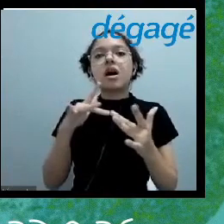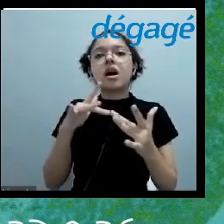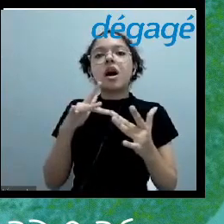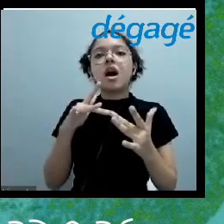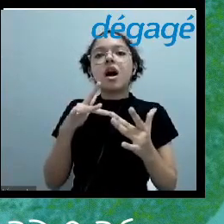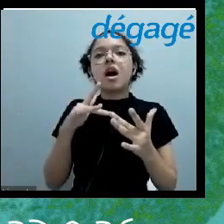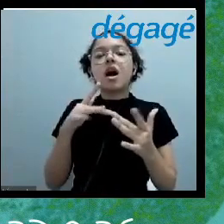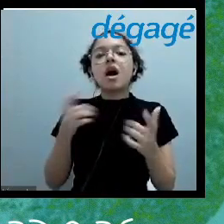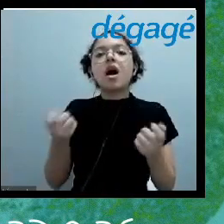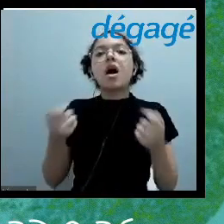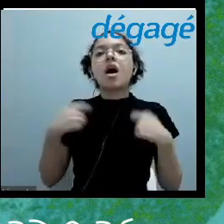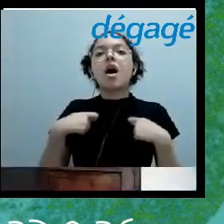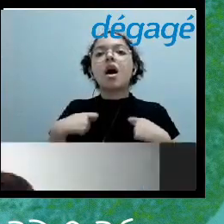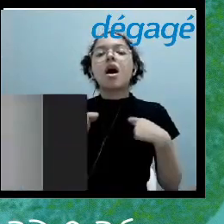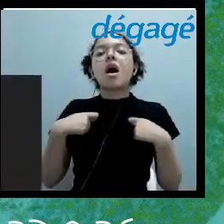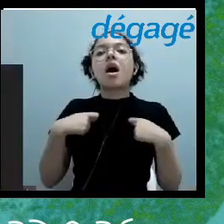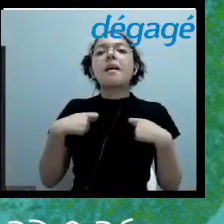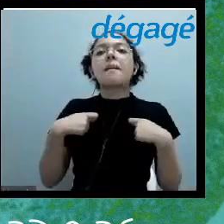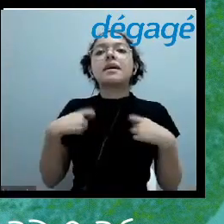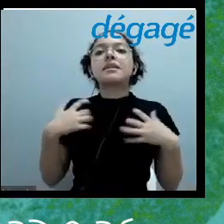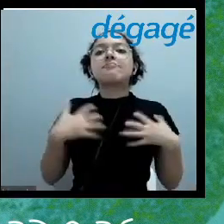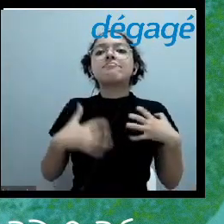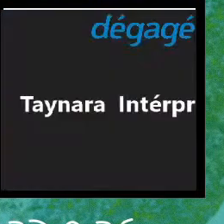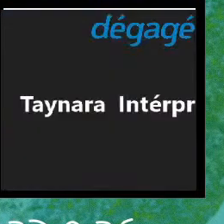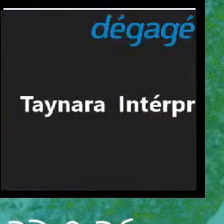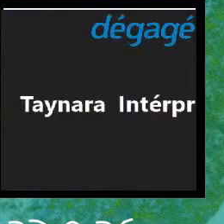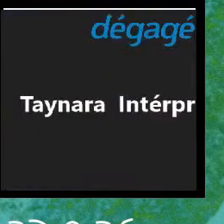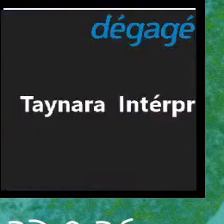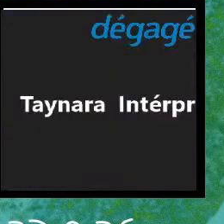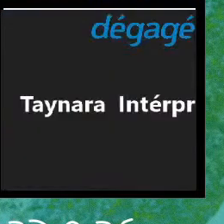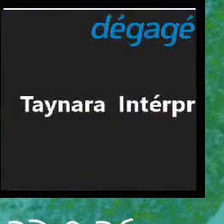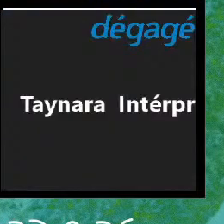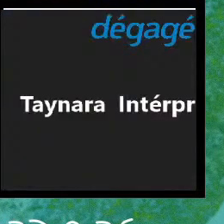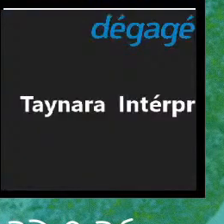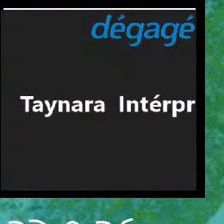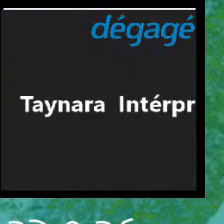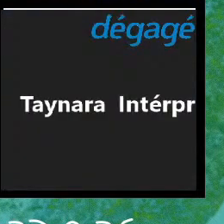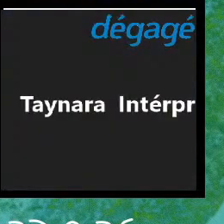no núcleo de difusão e conhecimento, né, da Casa da Esperança, o livro da Fátima, que se fala muito